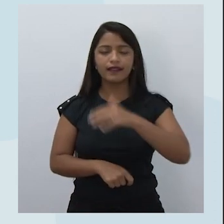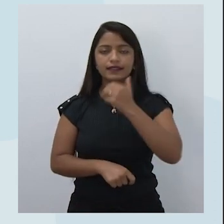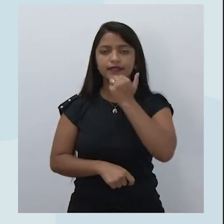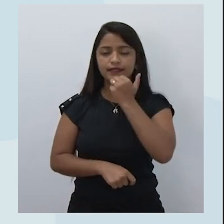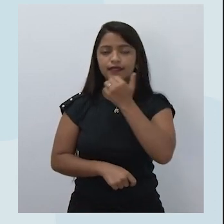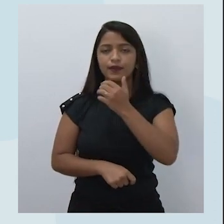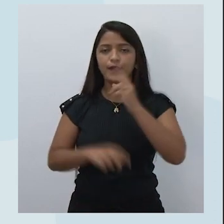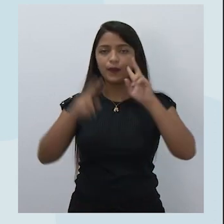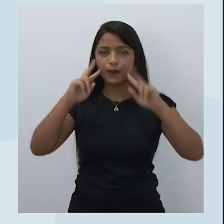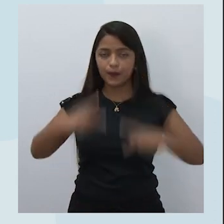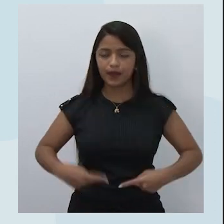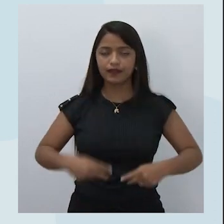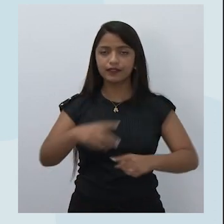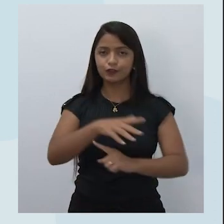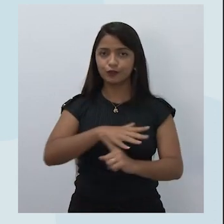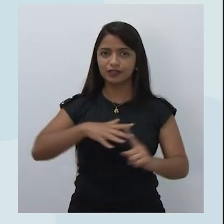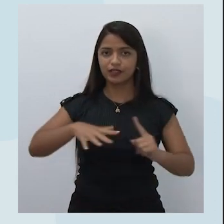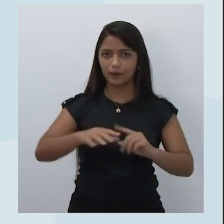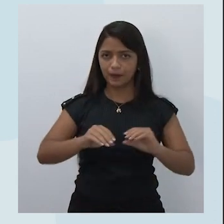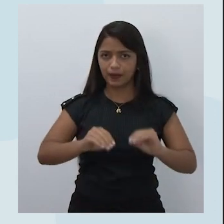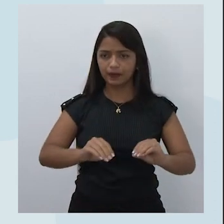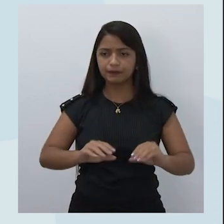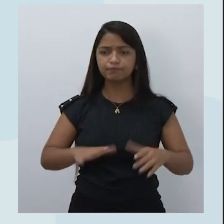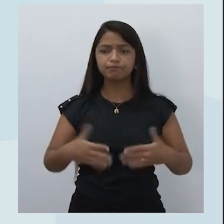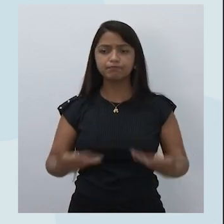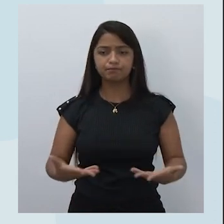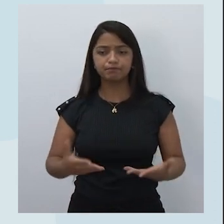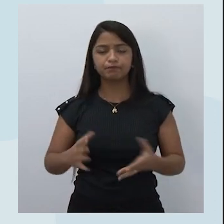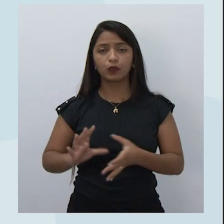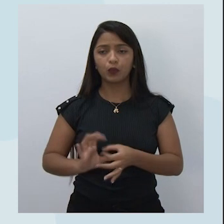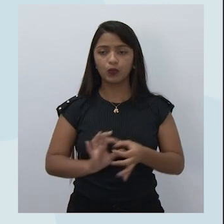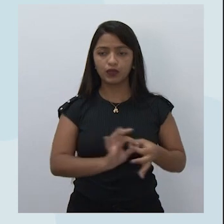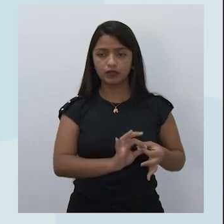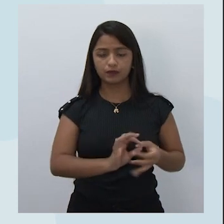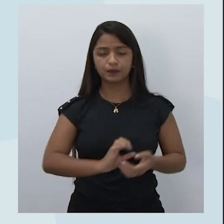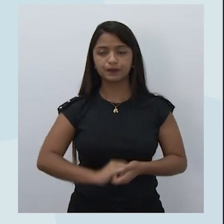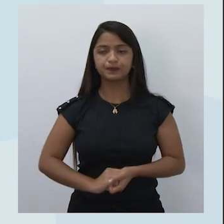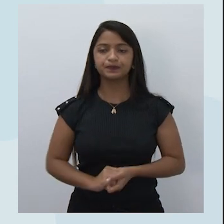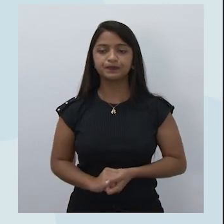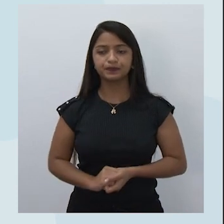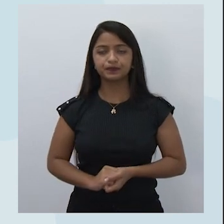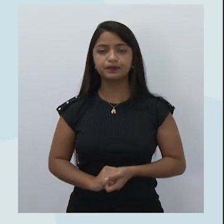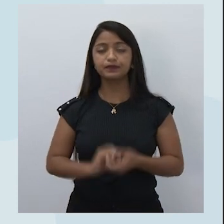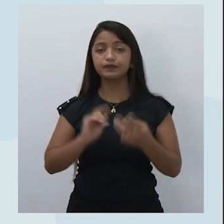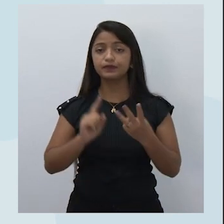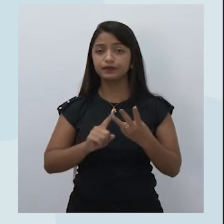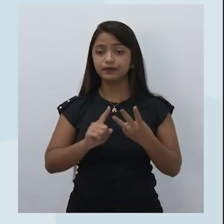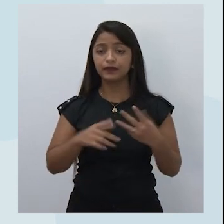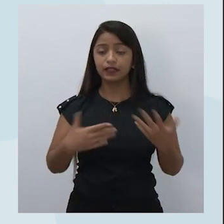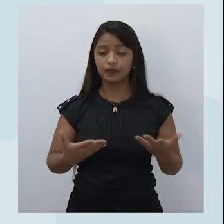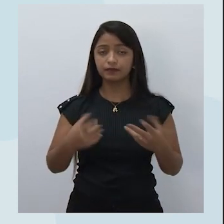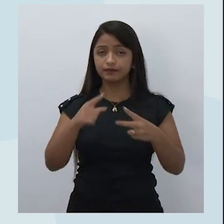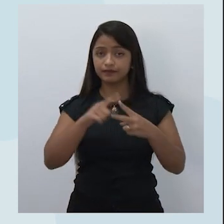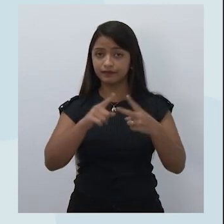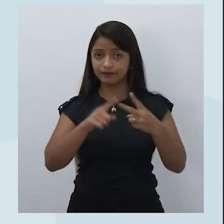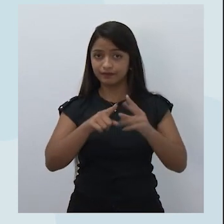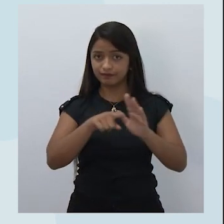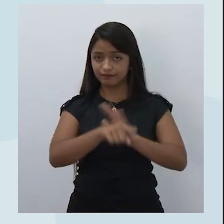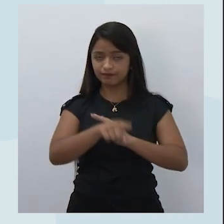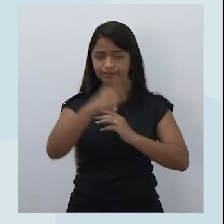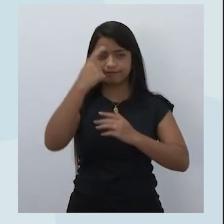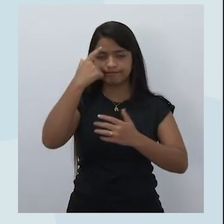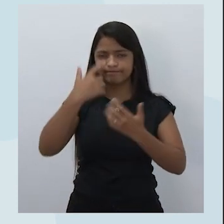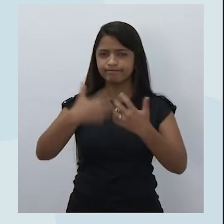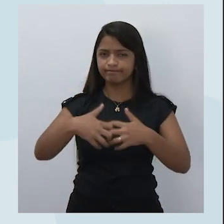humanas e sociais aplicadas? Por fim, considerando essas duas questões anteriores,